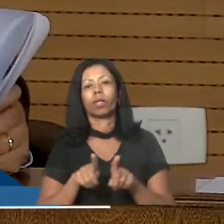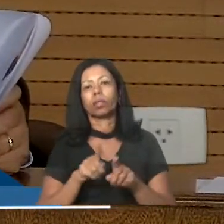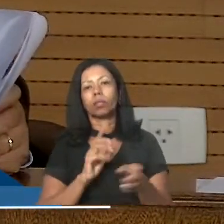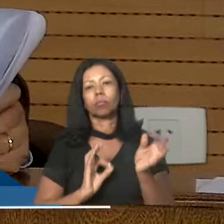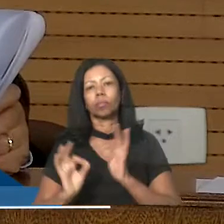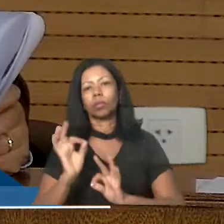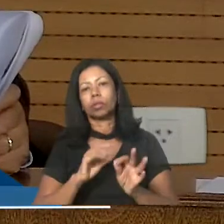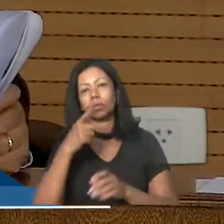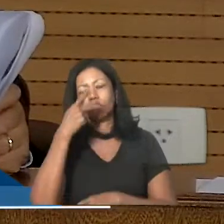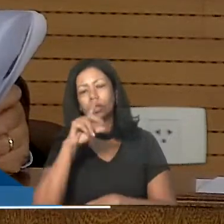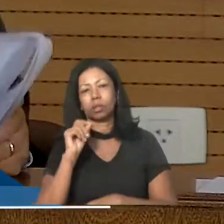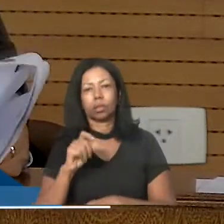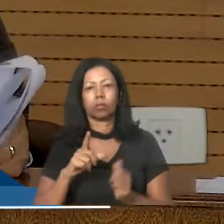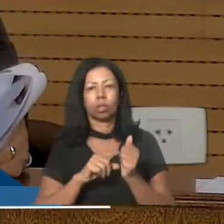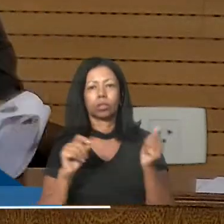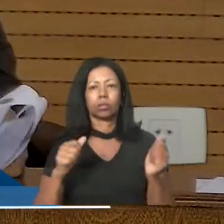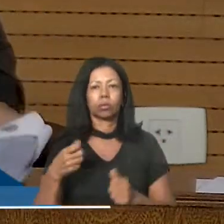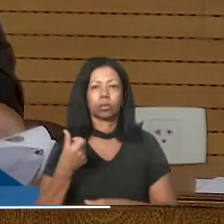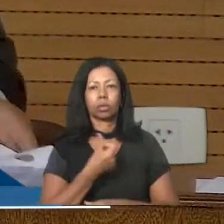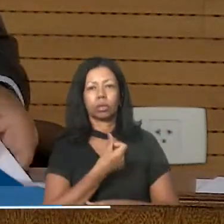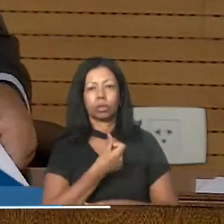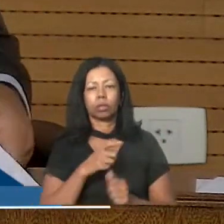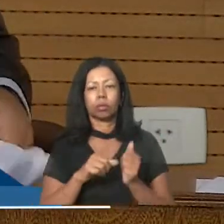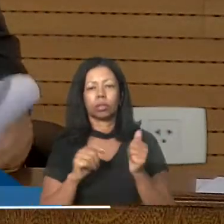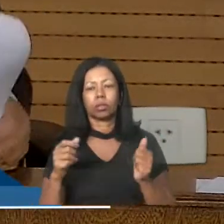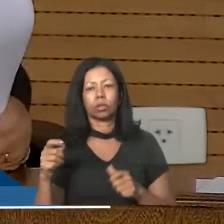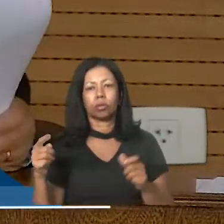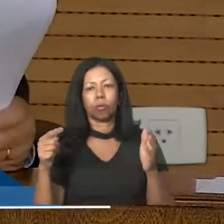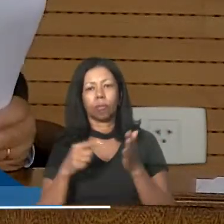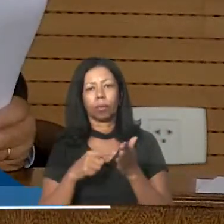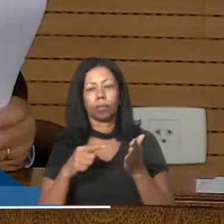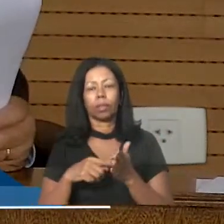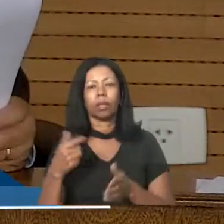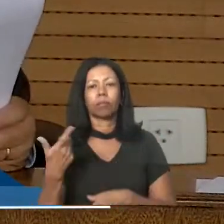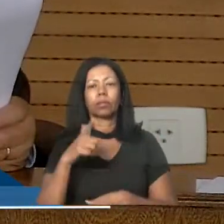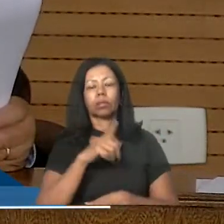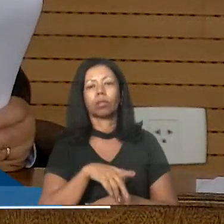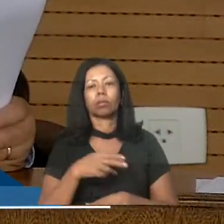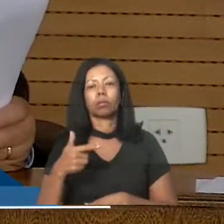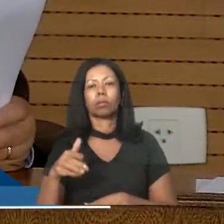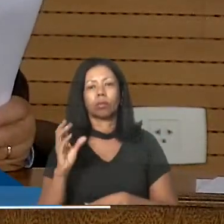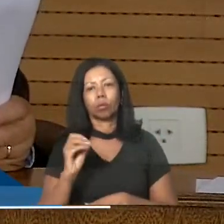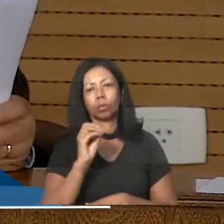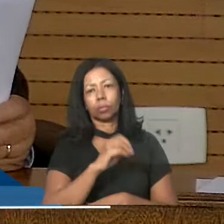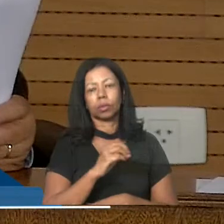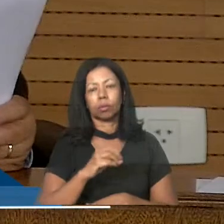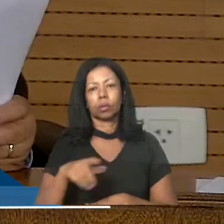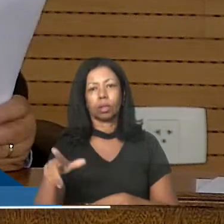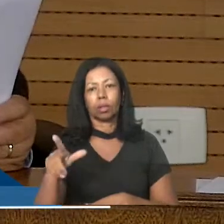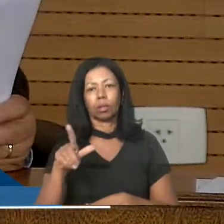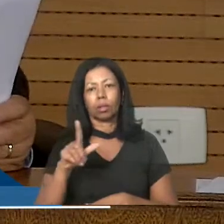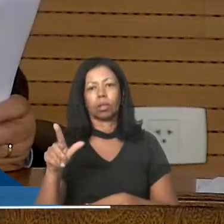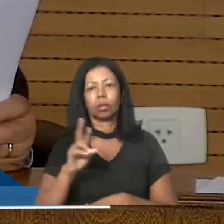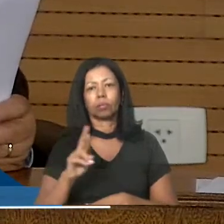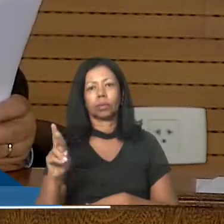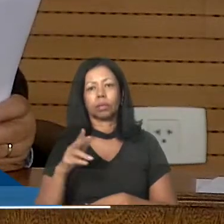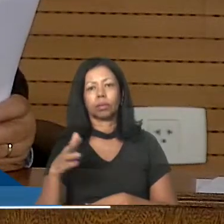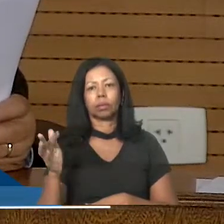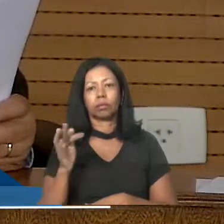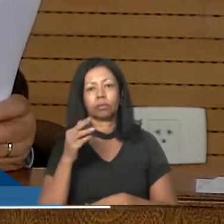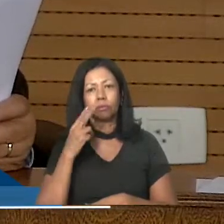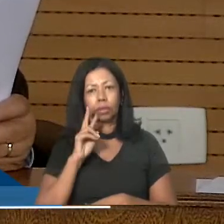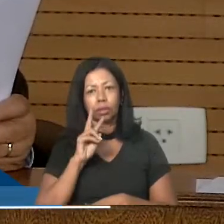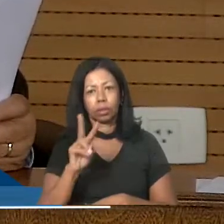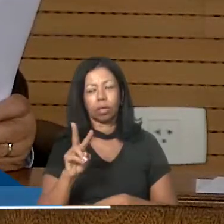atende ao disposto no artigo 16 da Lei Complementar número 101/2000, Lei de Responsabilidade Fiscal. Assim, faço